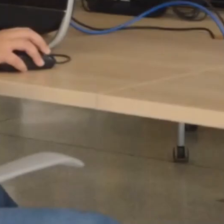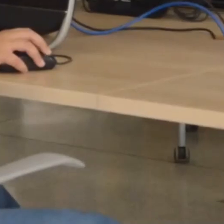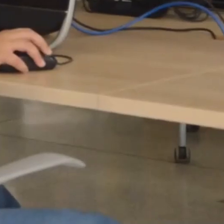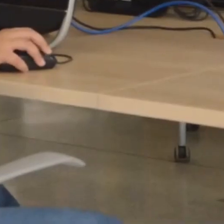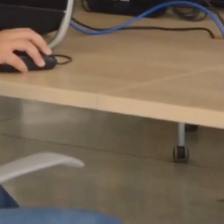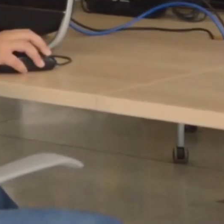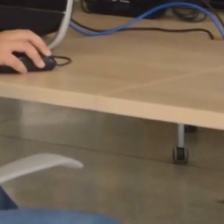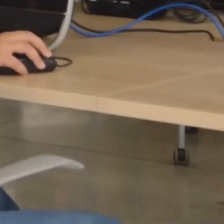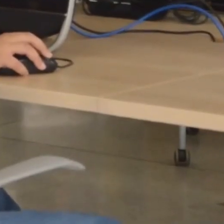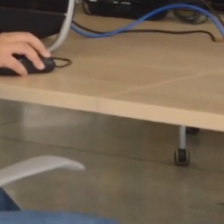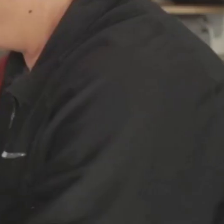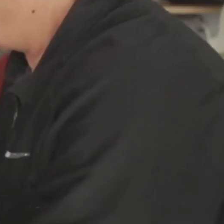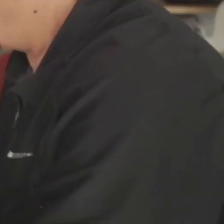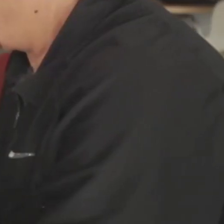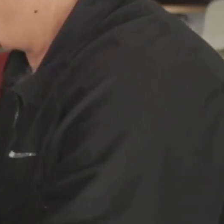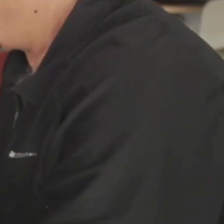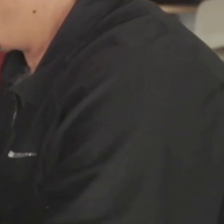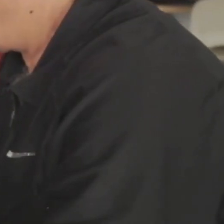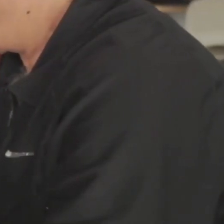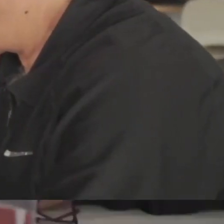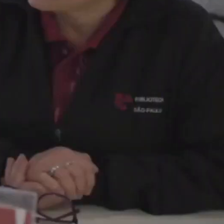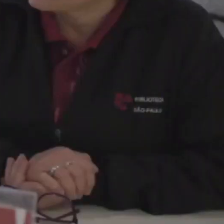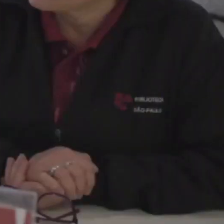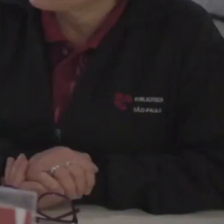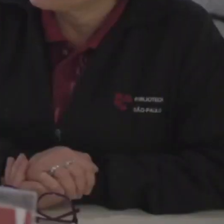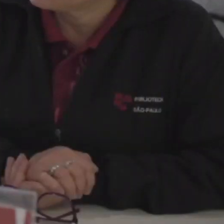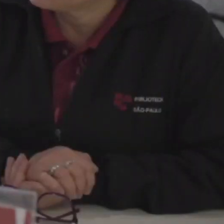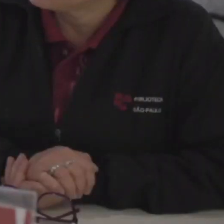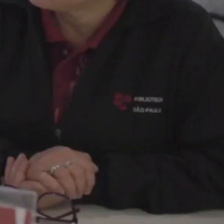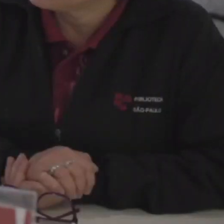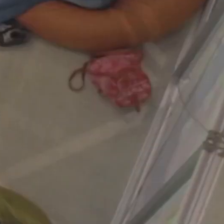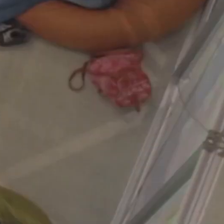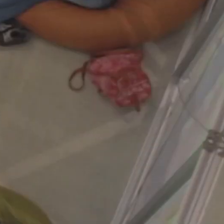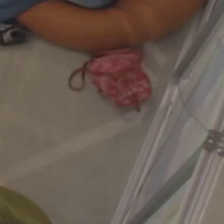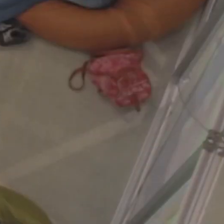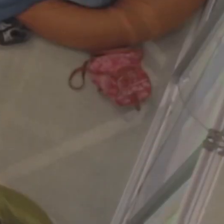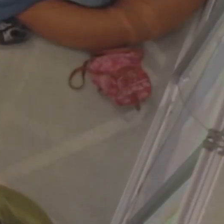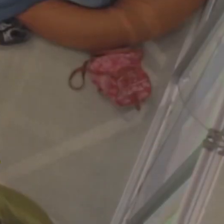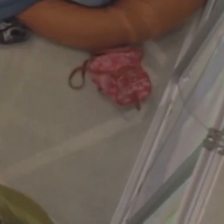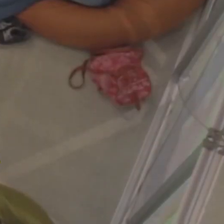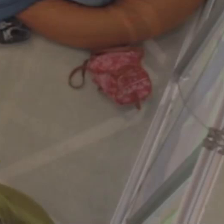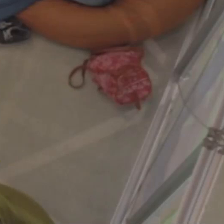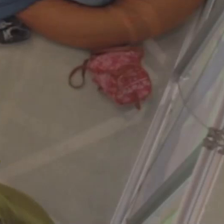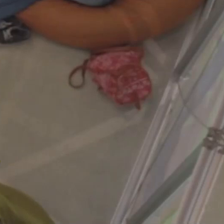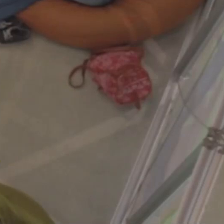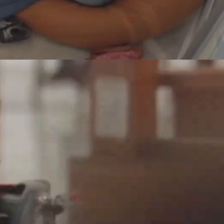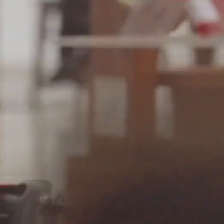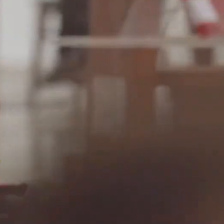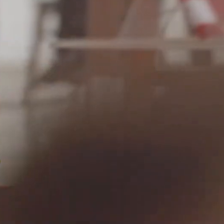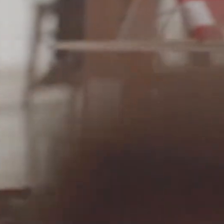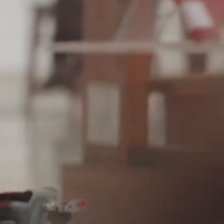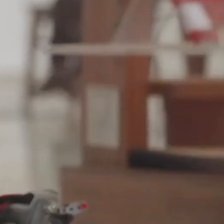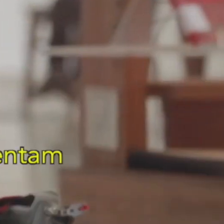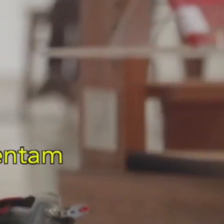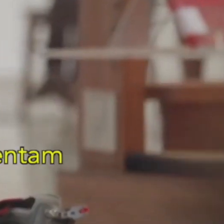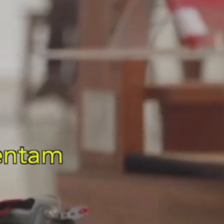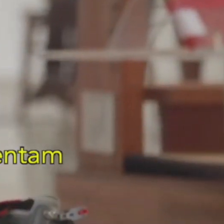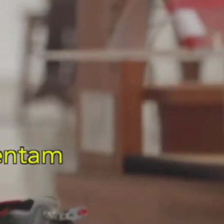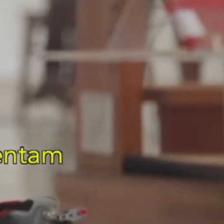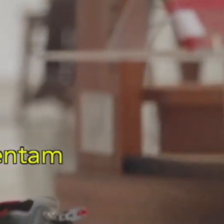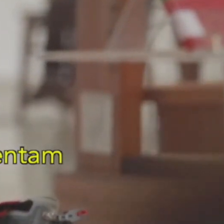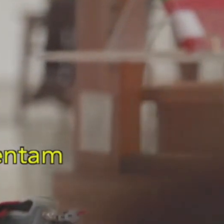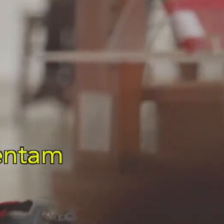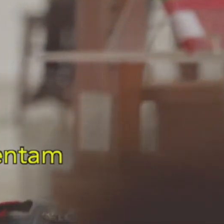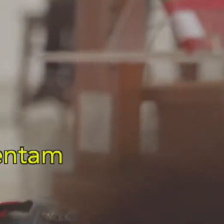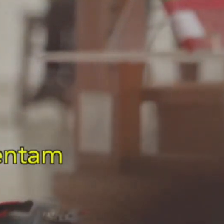capacitação, equipamentos modernos, acessibilidade, serviço social, conforto e atenção para quem precisa. É